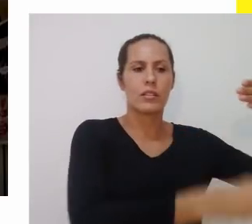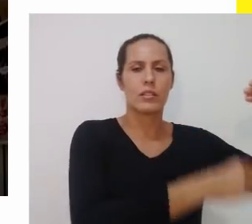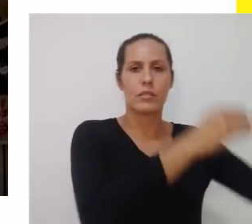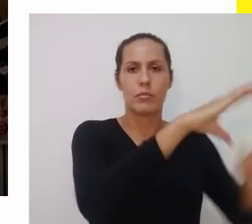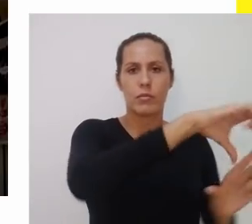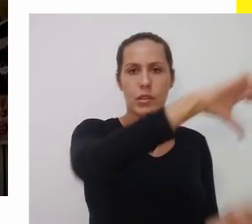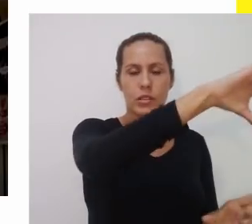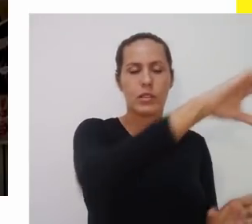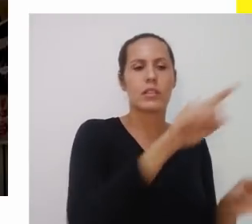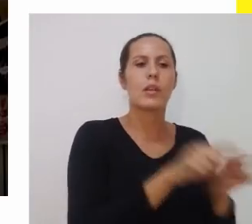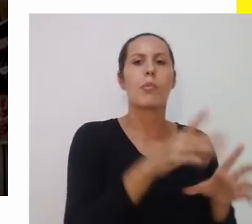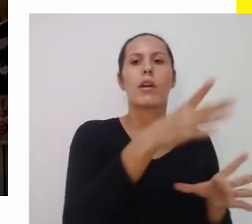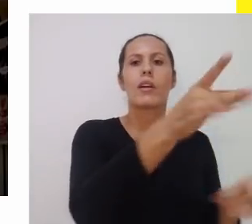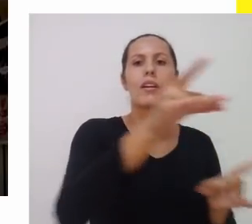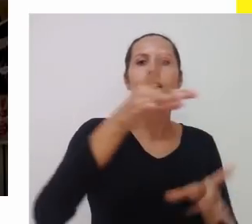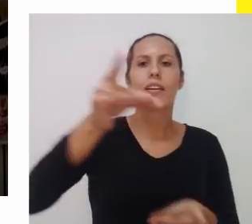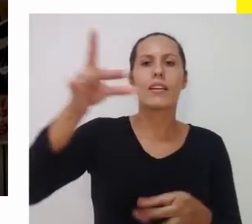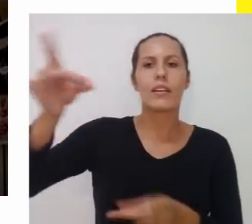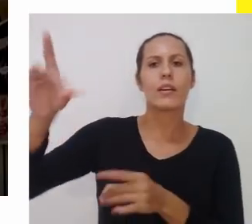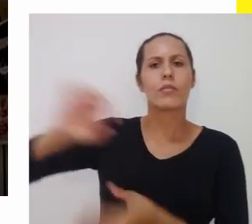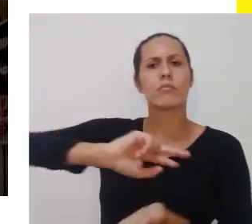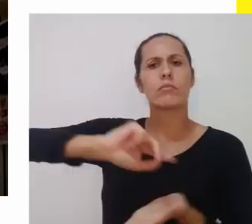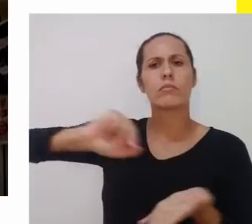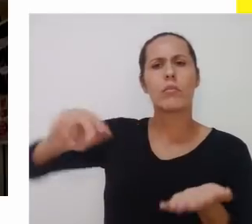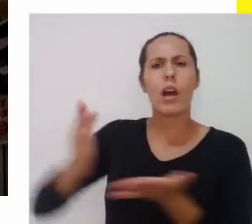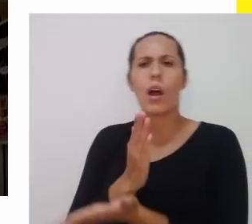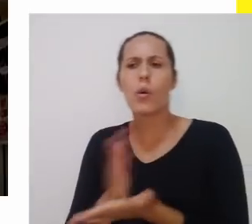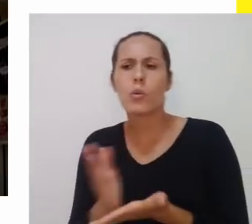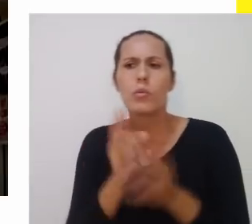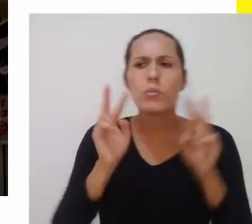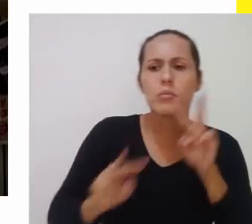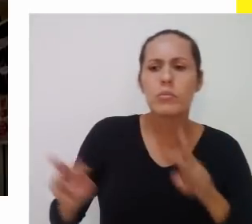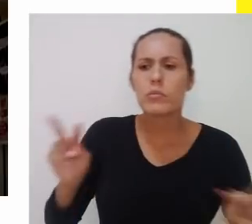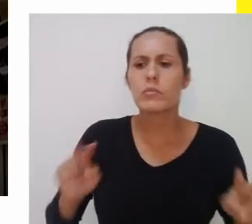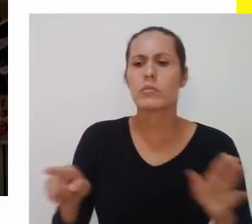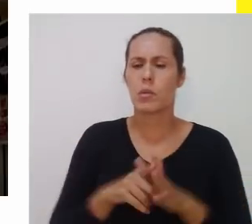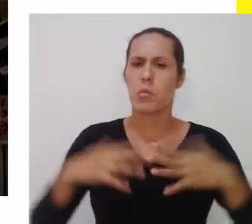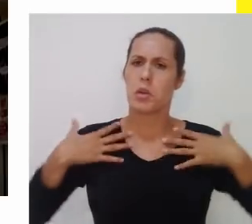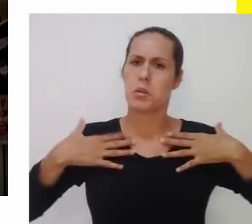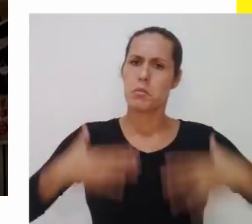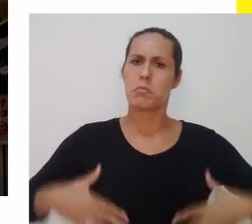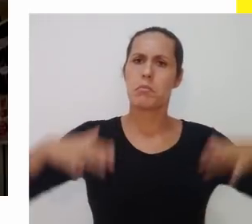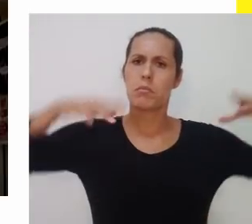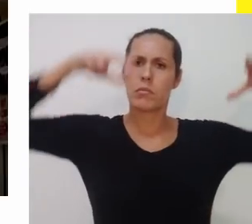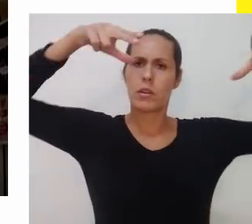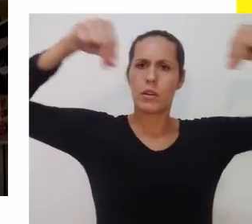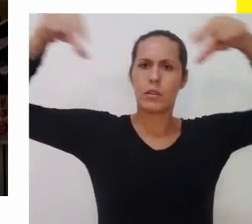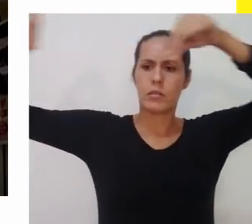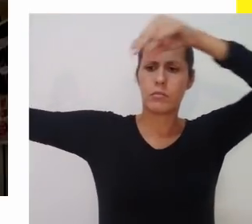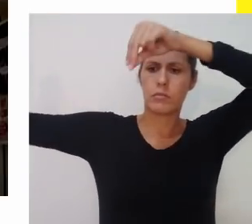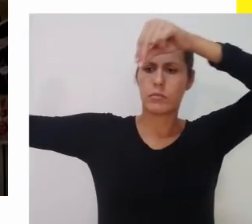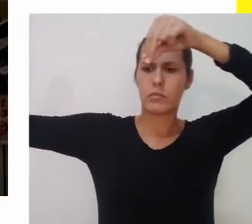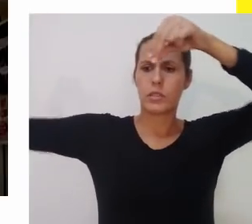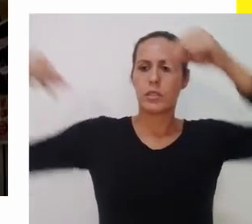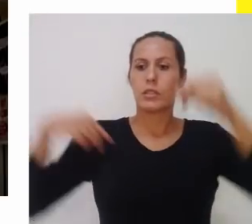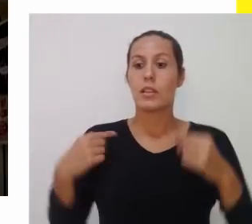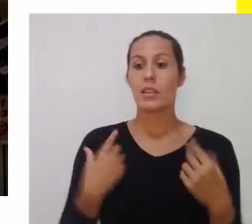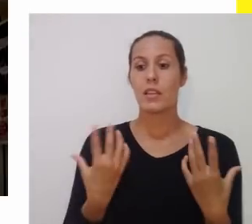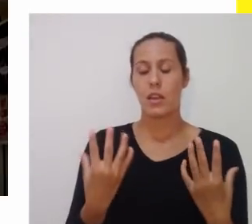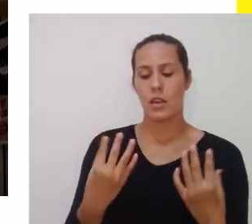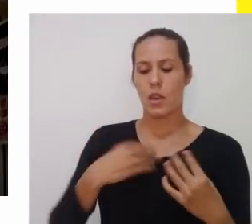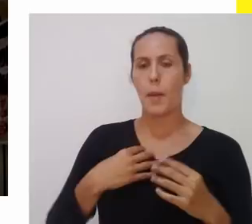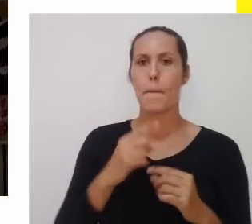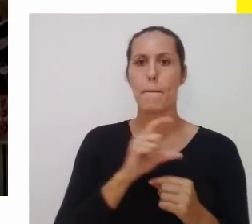paredes, né? Tanto na parede da esquerda quanto na parede da direita, tem banner. Tem alguns.